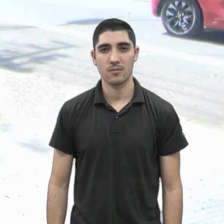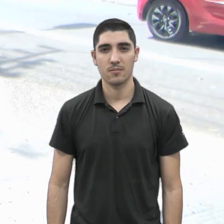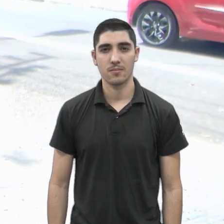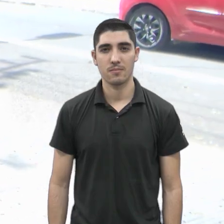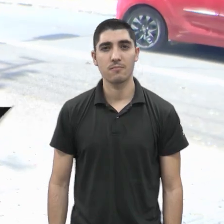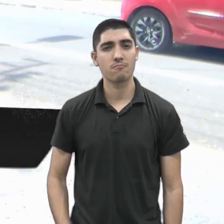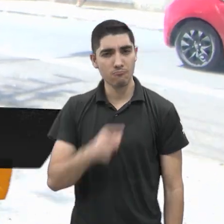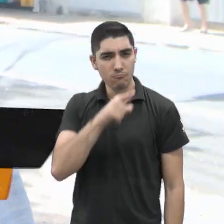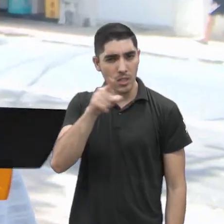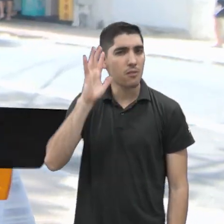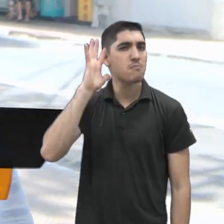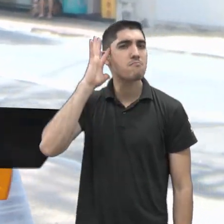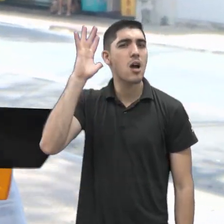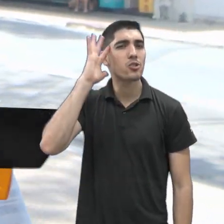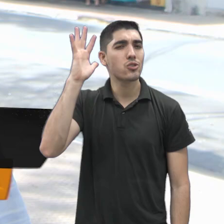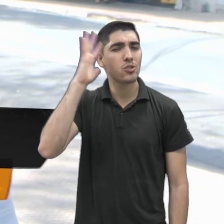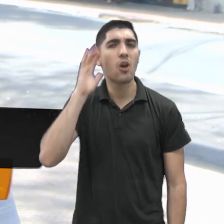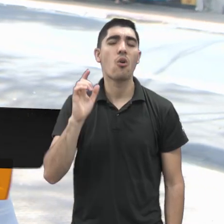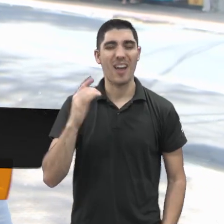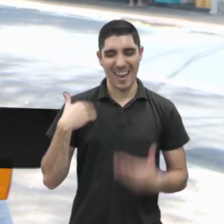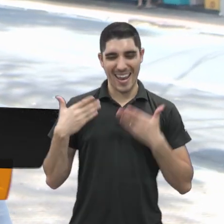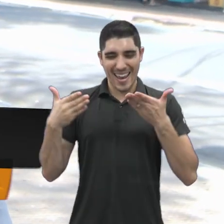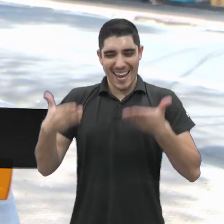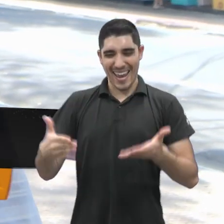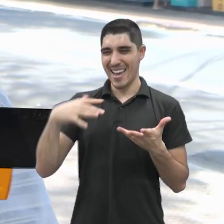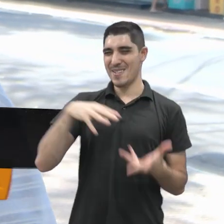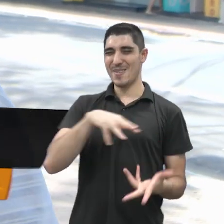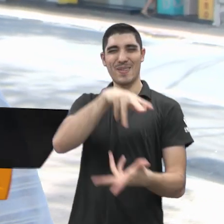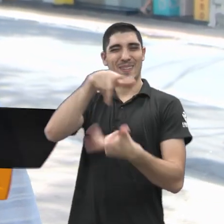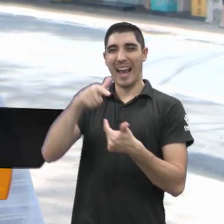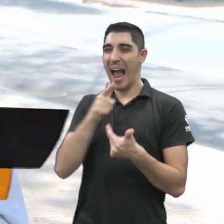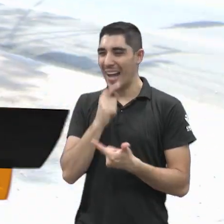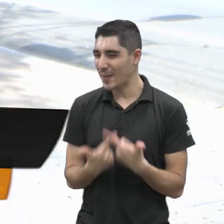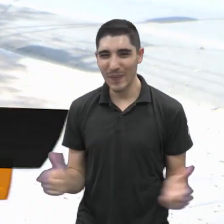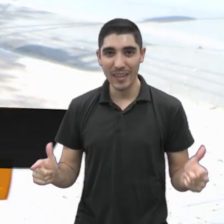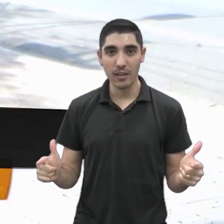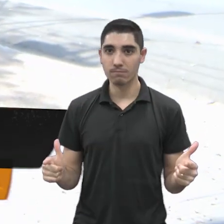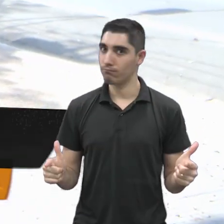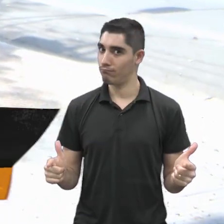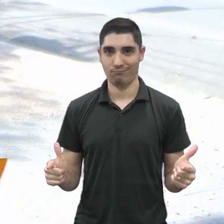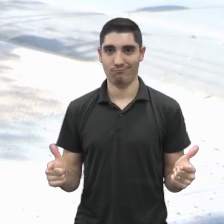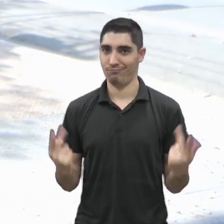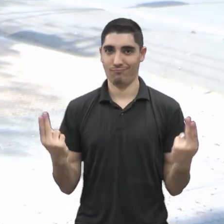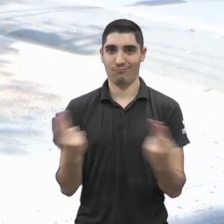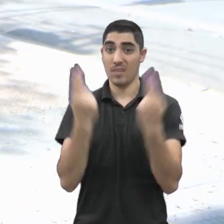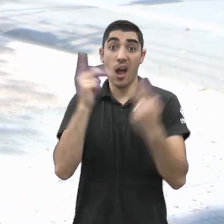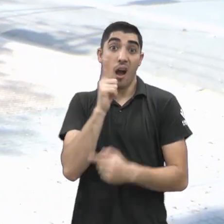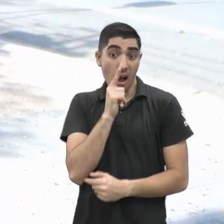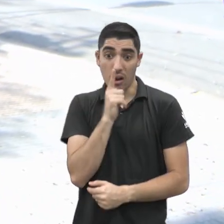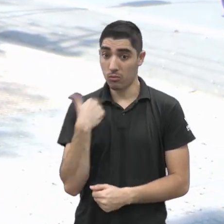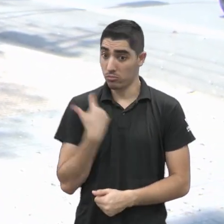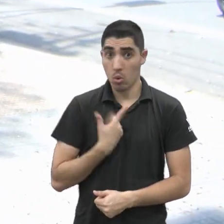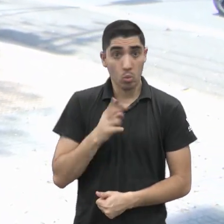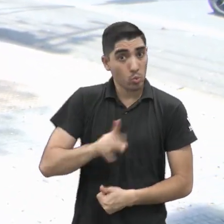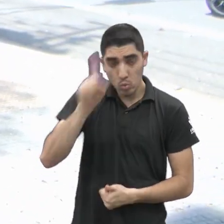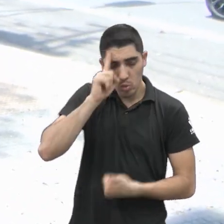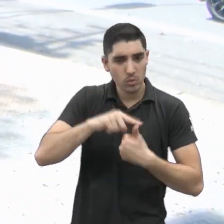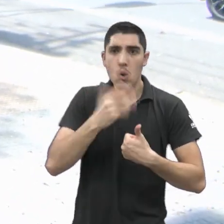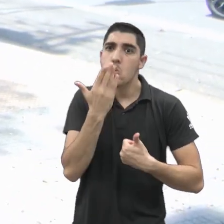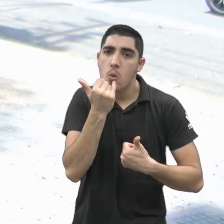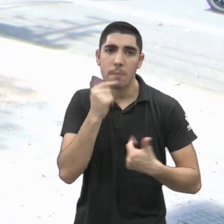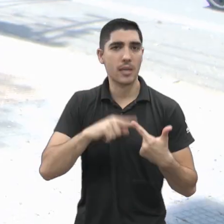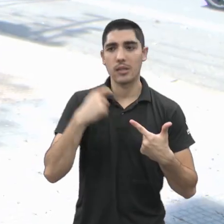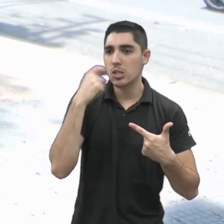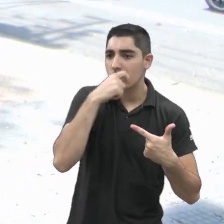Você já pensou em viver um mundo sem água? A água está presente nos momentos mais importantes do nosso dia a dia, como fazer comida,